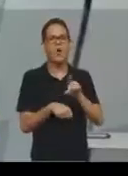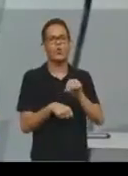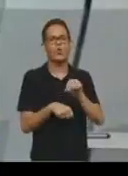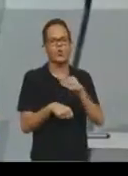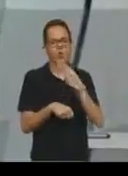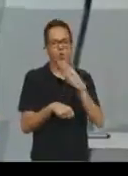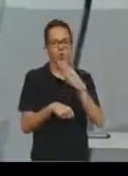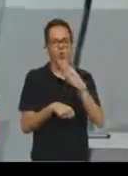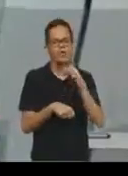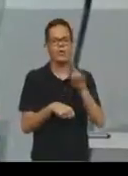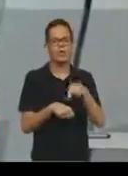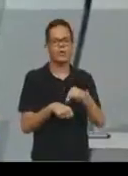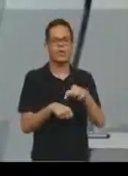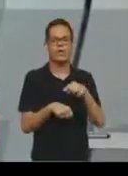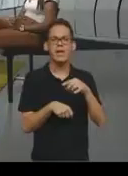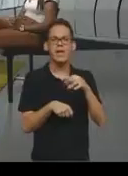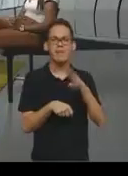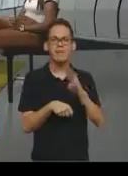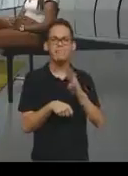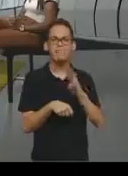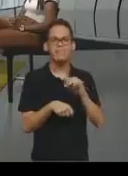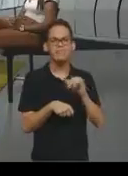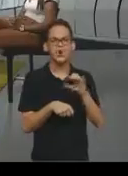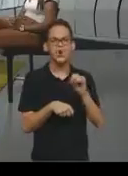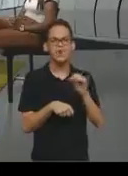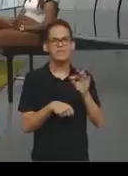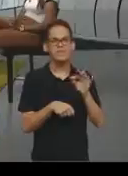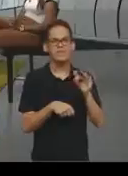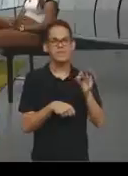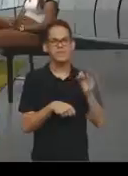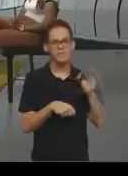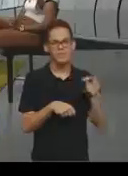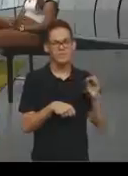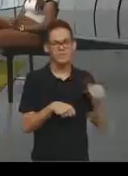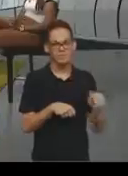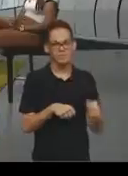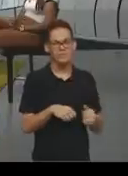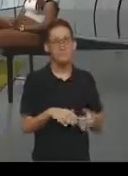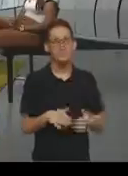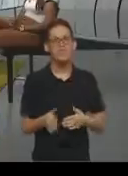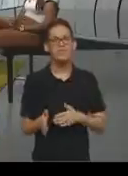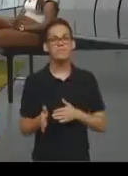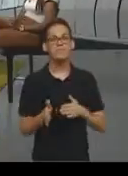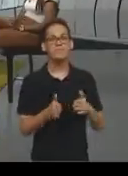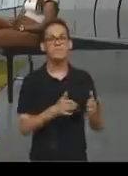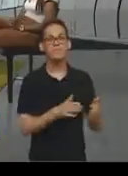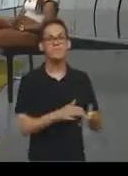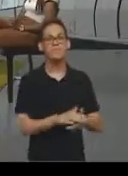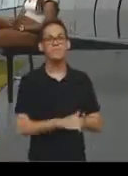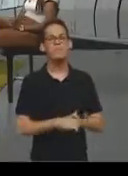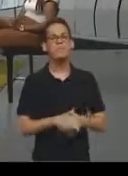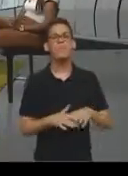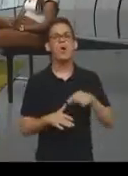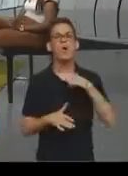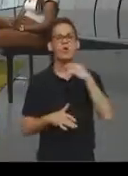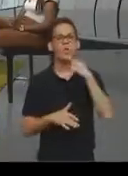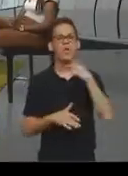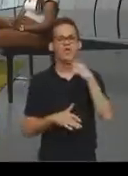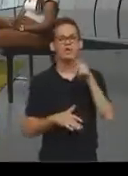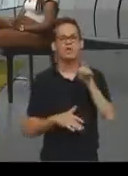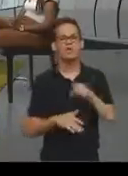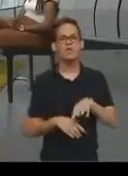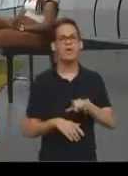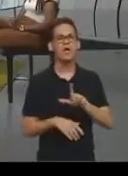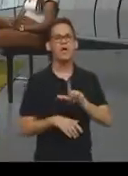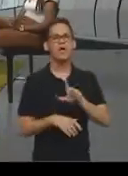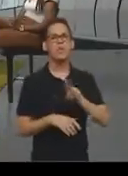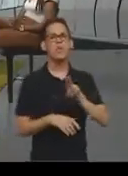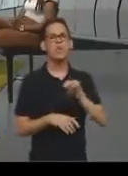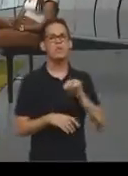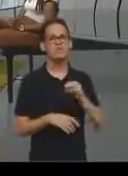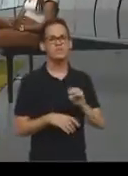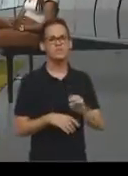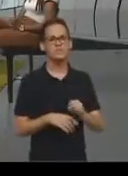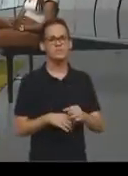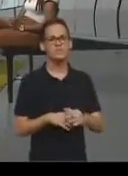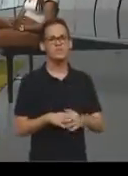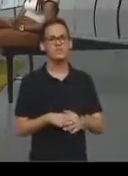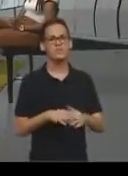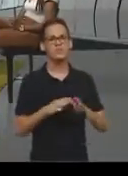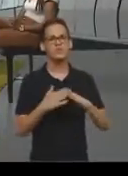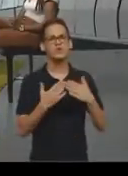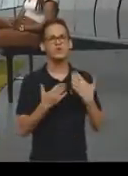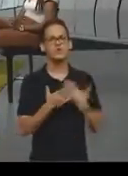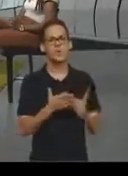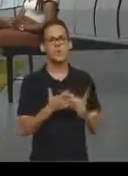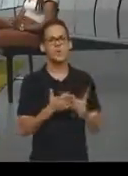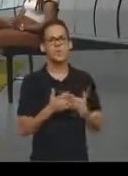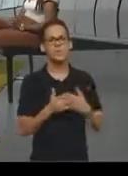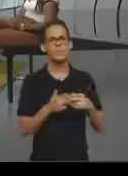briófita. Ok, professor Vinícius, obrigada. A nossa próxima dúvida é do Luiz Fernando Ayala, ele é do Colégio Martins